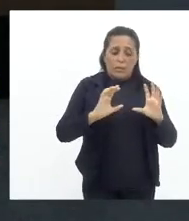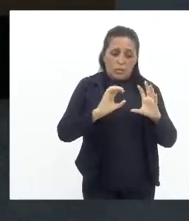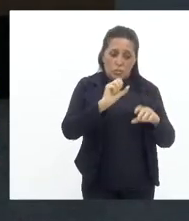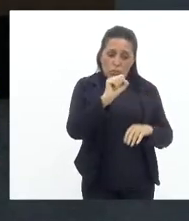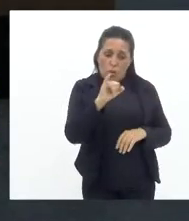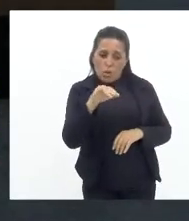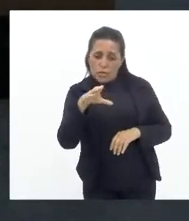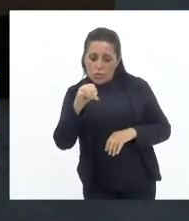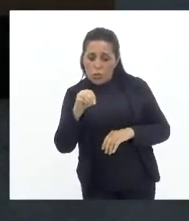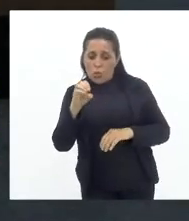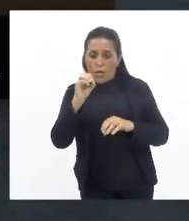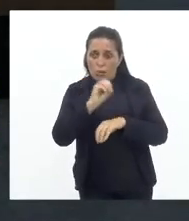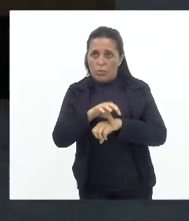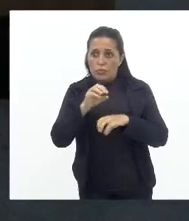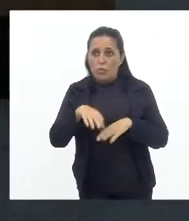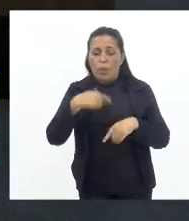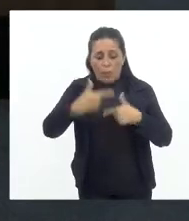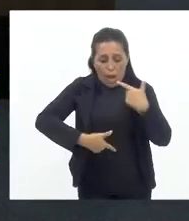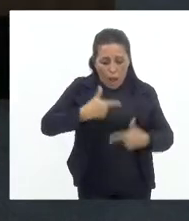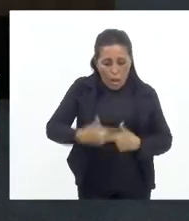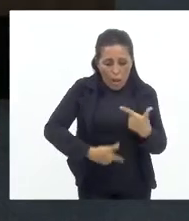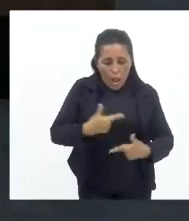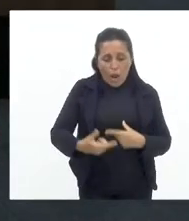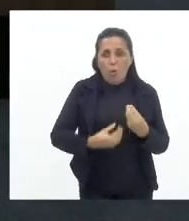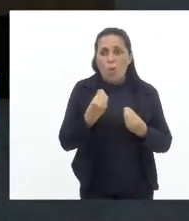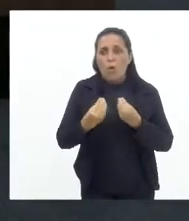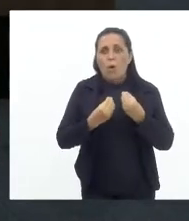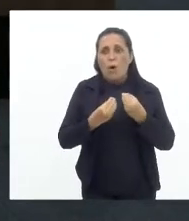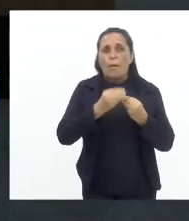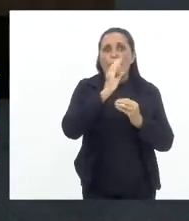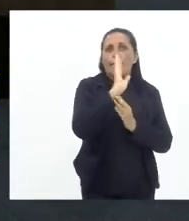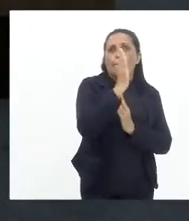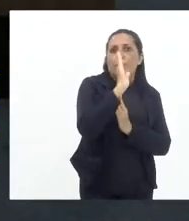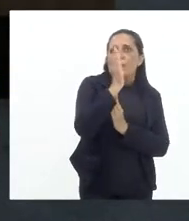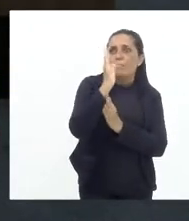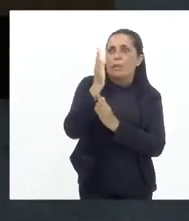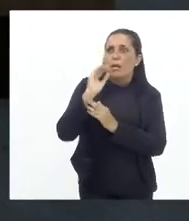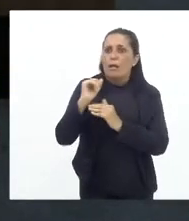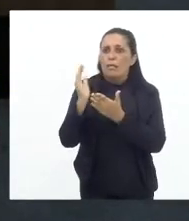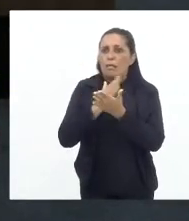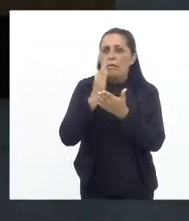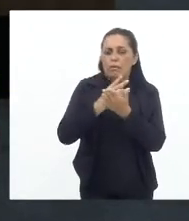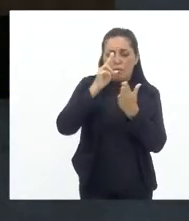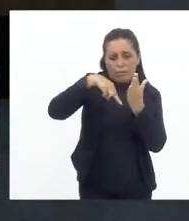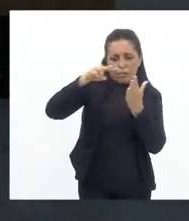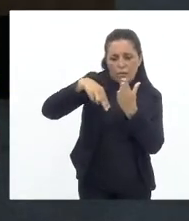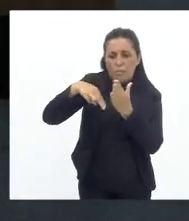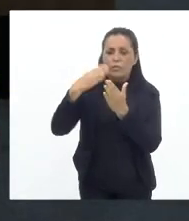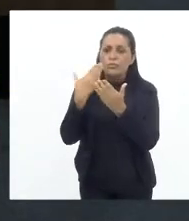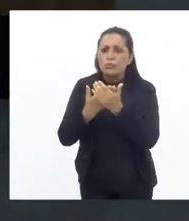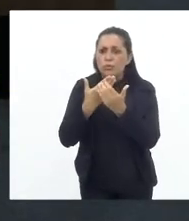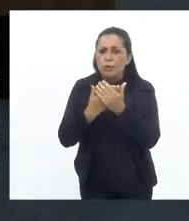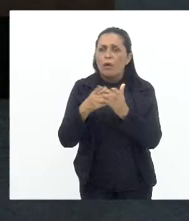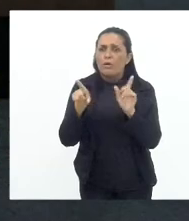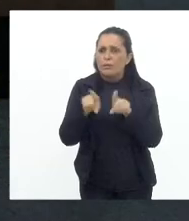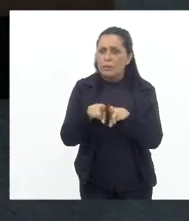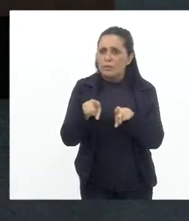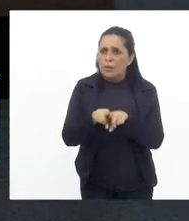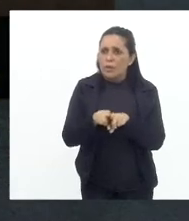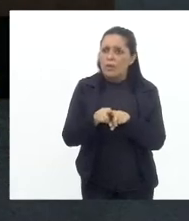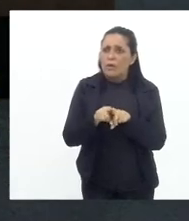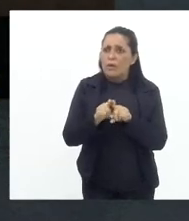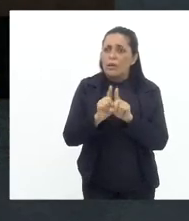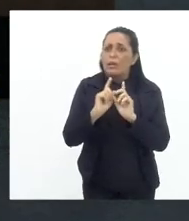o Deputado waldeck Carneiro tem um militar do muito sobre a questão das bibliotecas em geral especialmente das bibliotecas escolares e